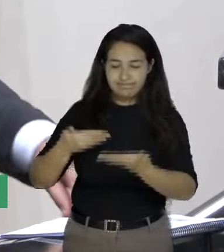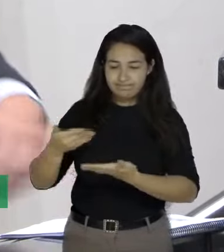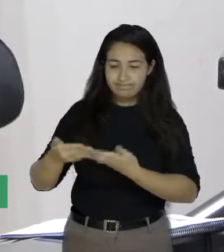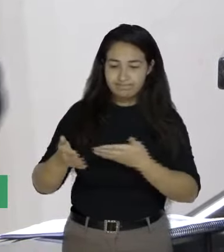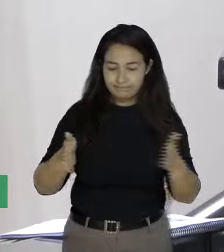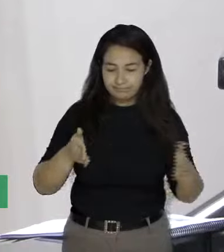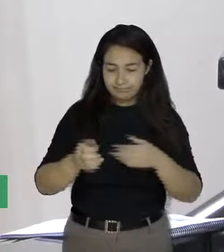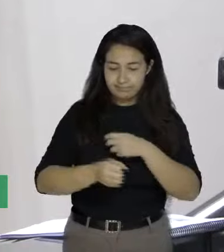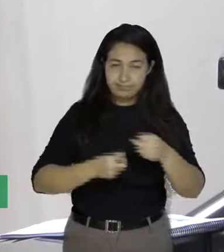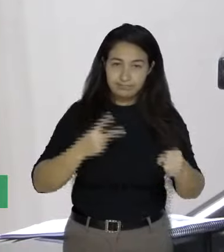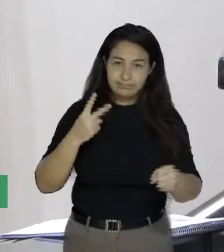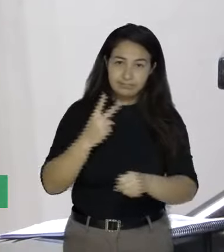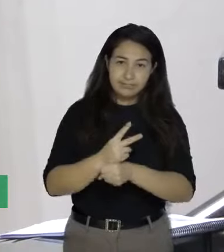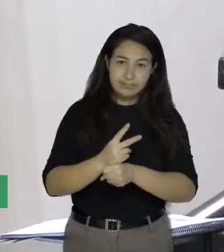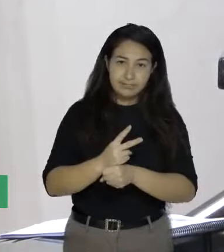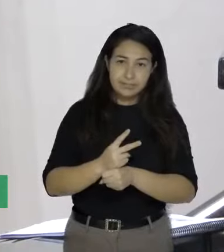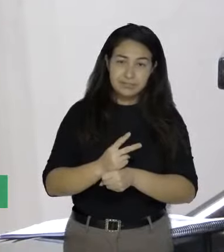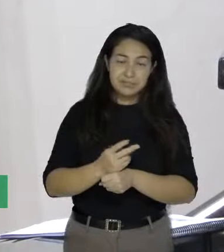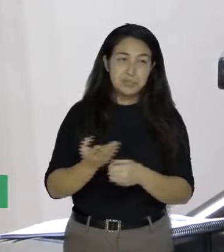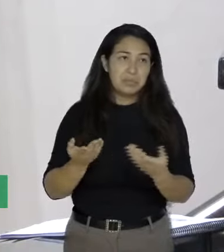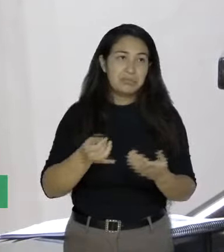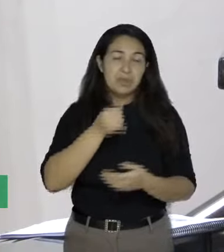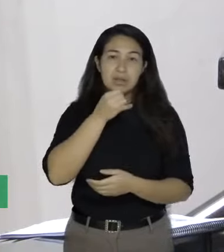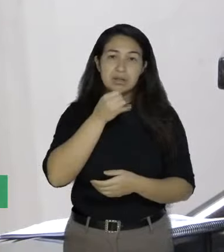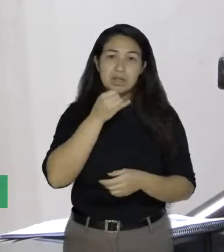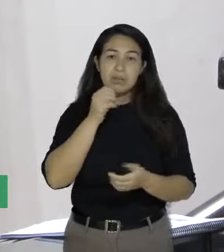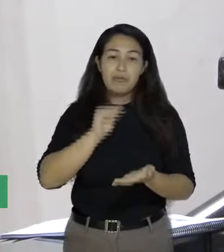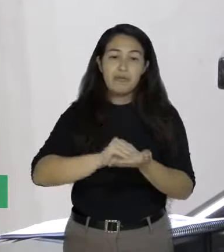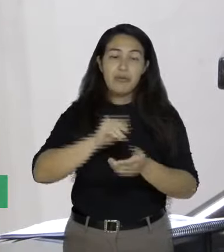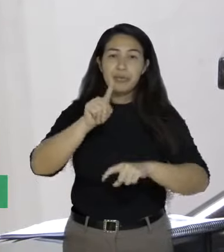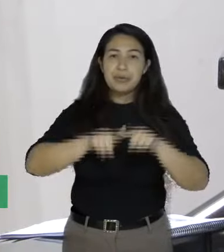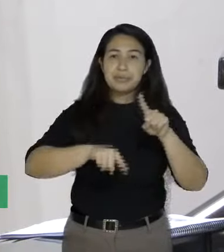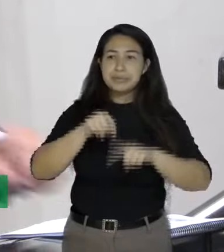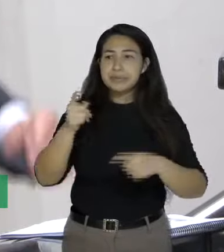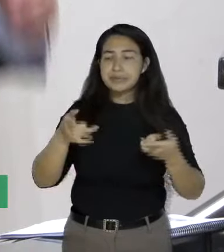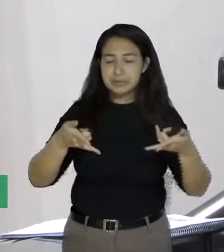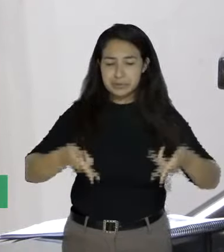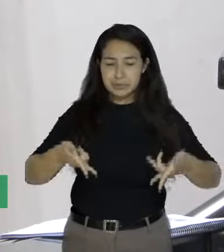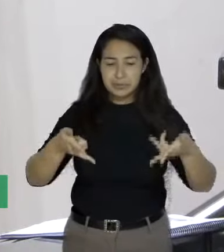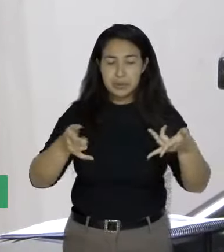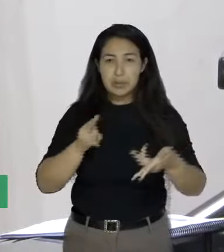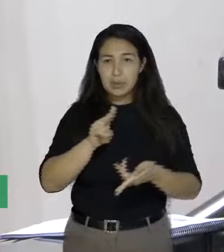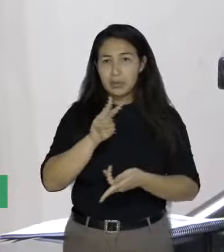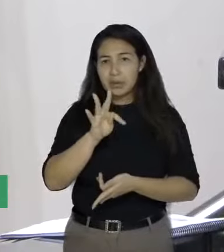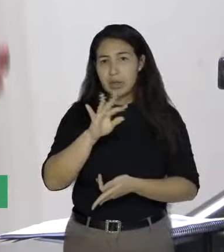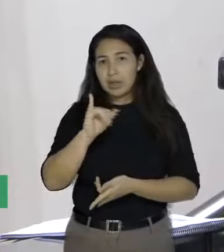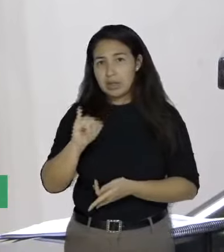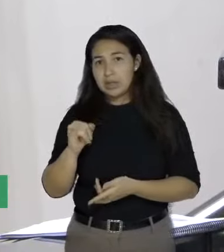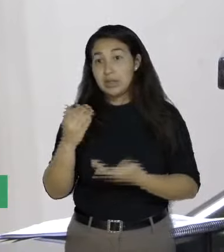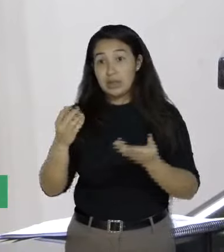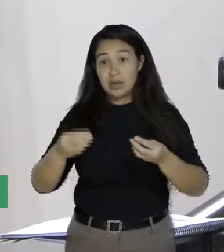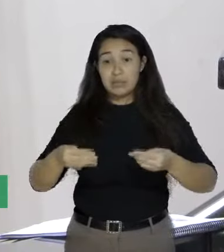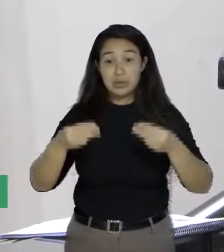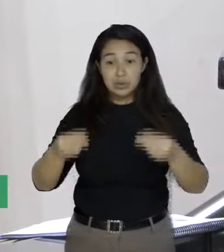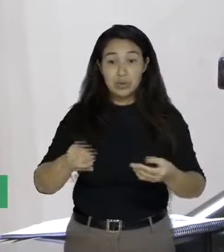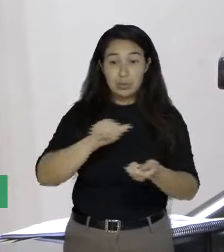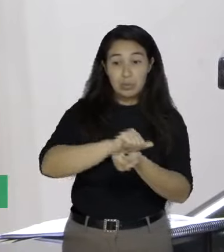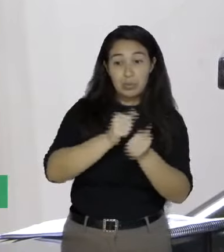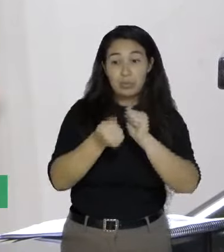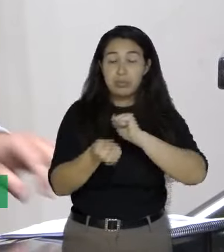problemas de abastecimento de insumos problemas de leitos e foi assim que o ministério público se adaptou